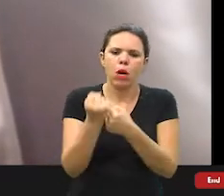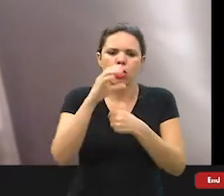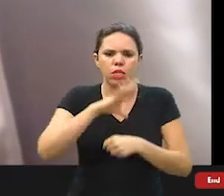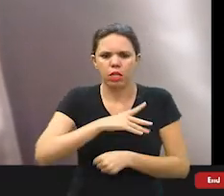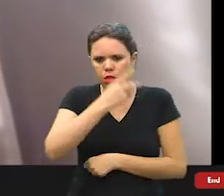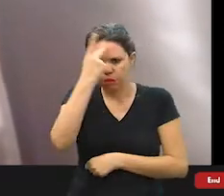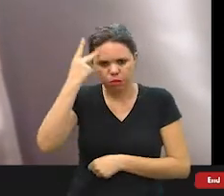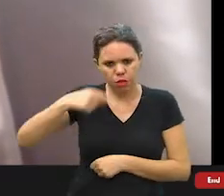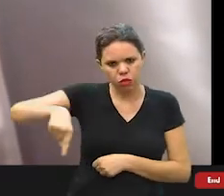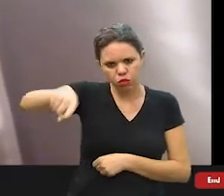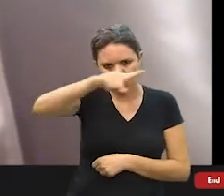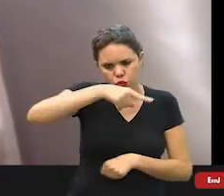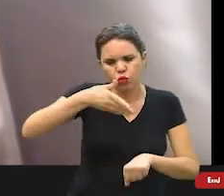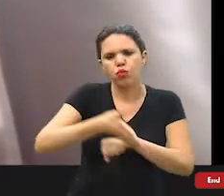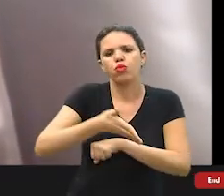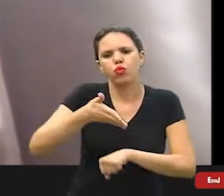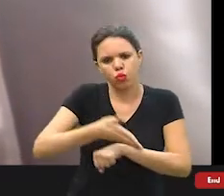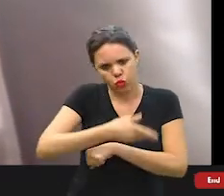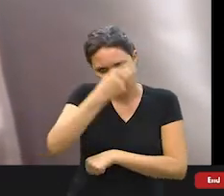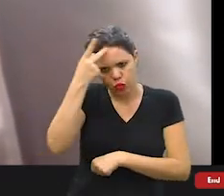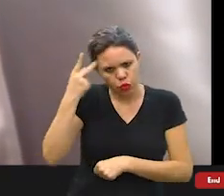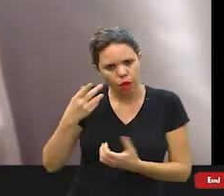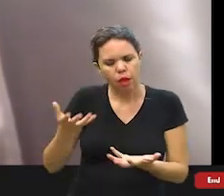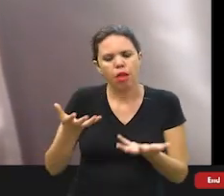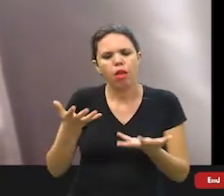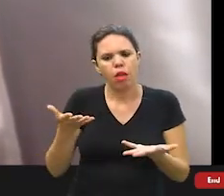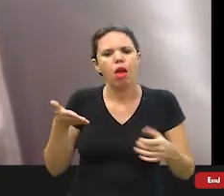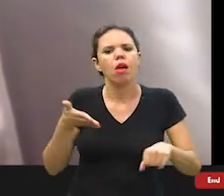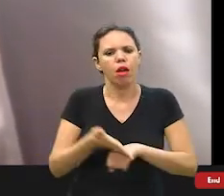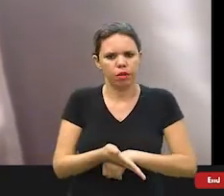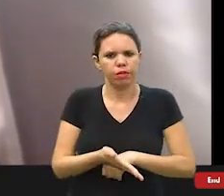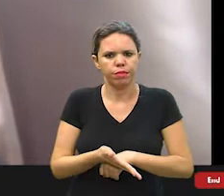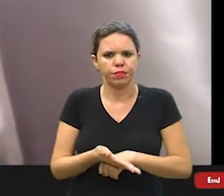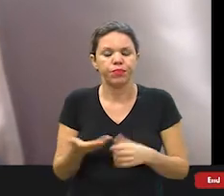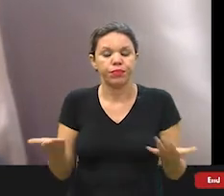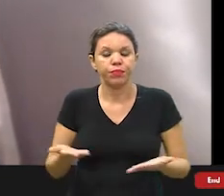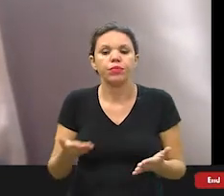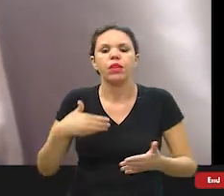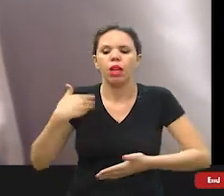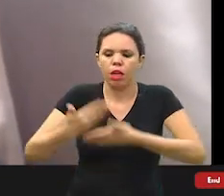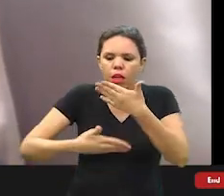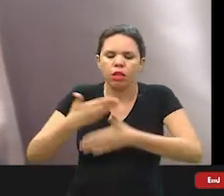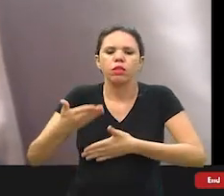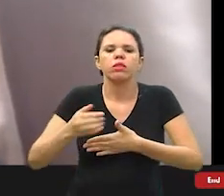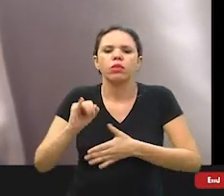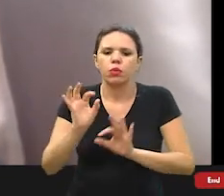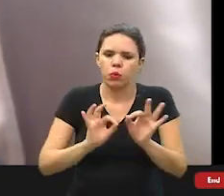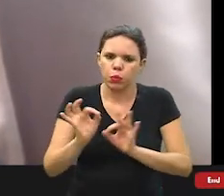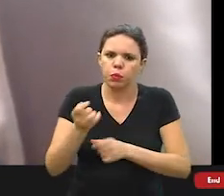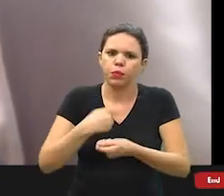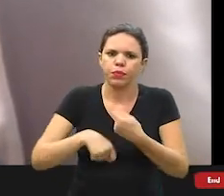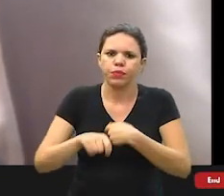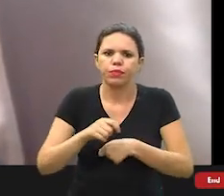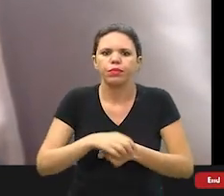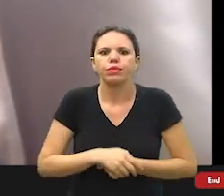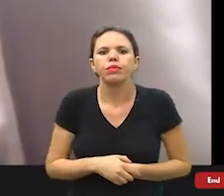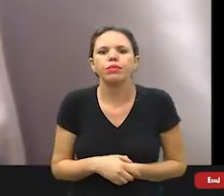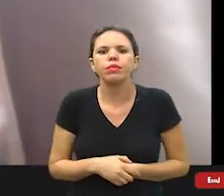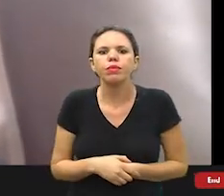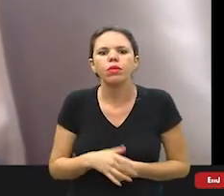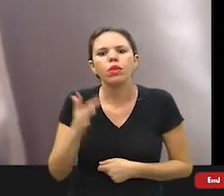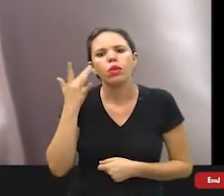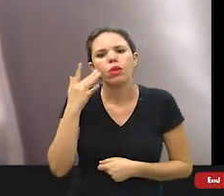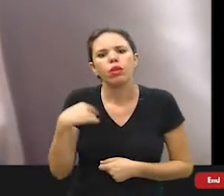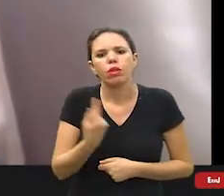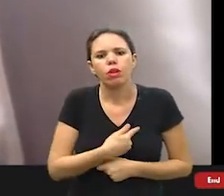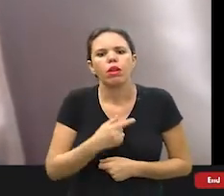são pessoas que participam, são pessoas que querem participar. Agora, esses processos precisam ser organizados, né? Então, eu